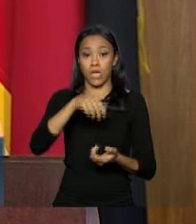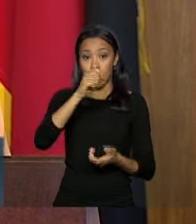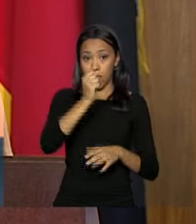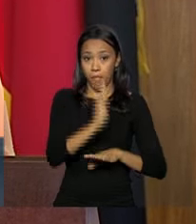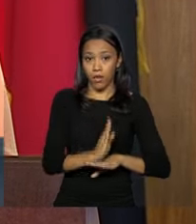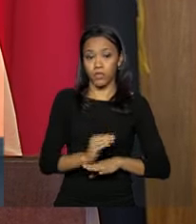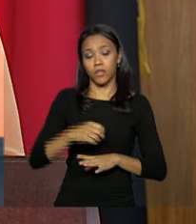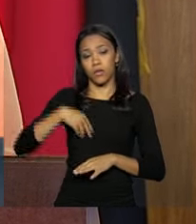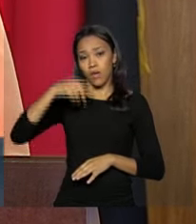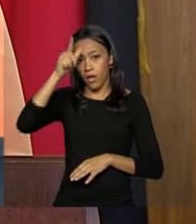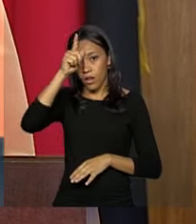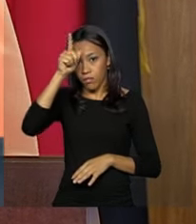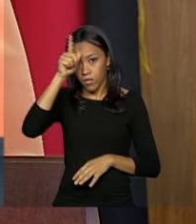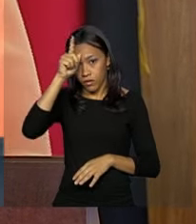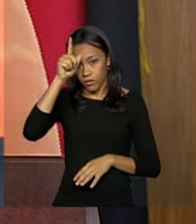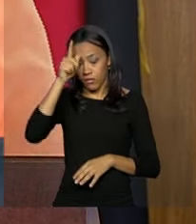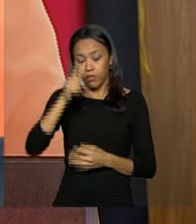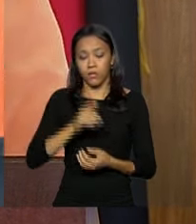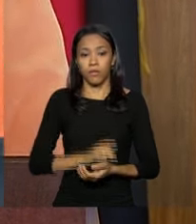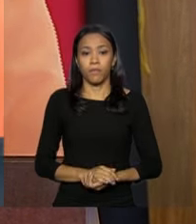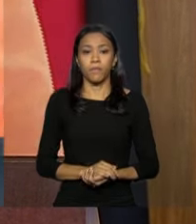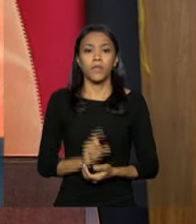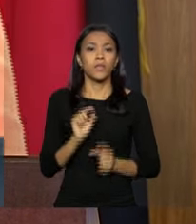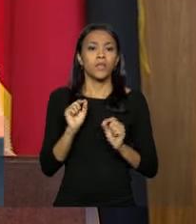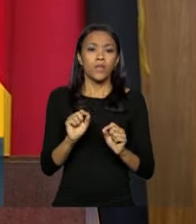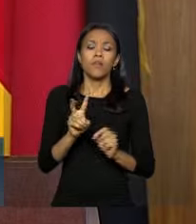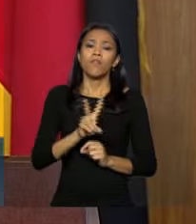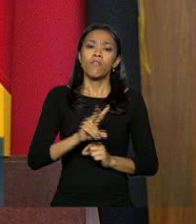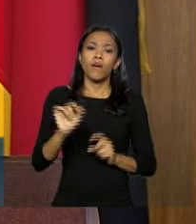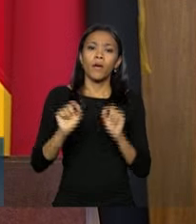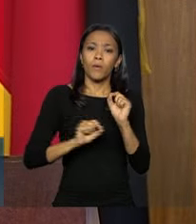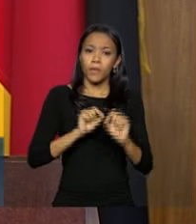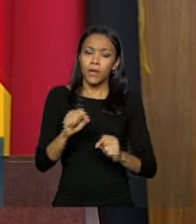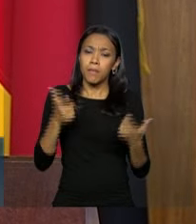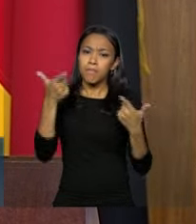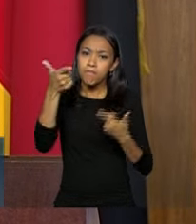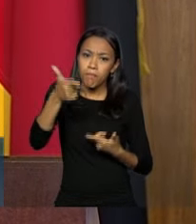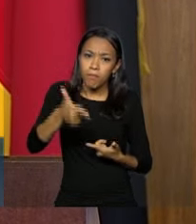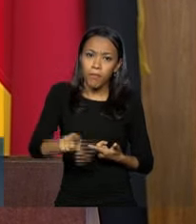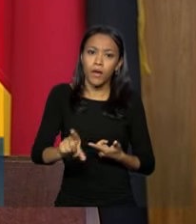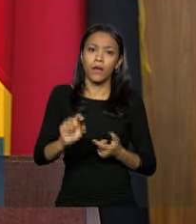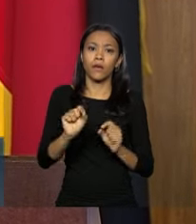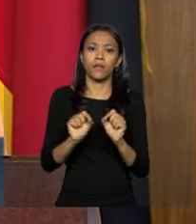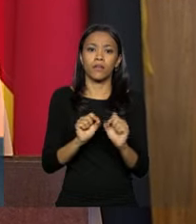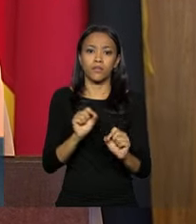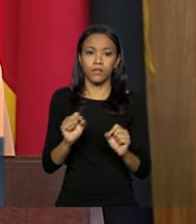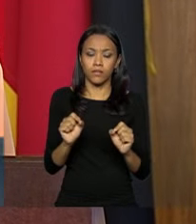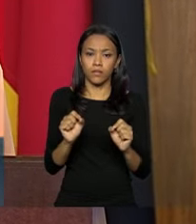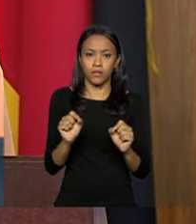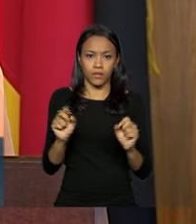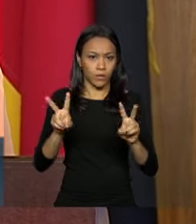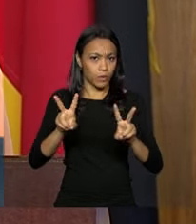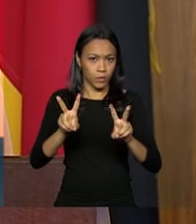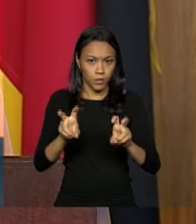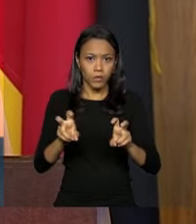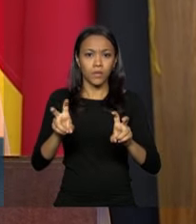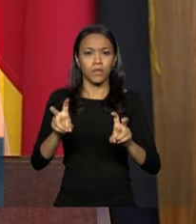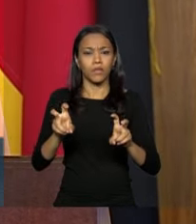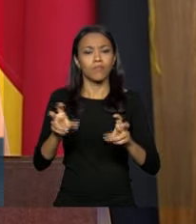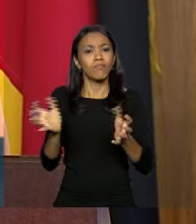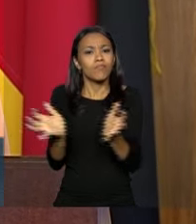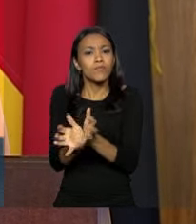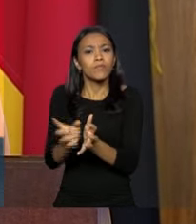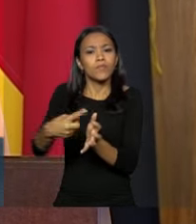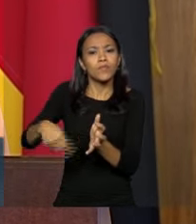Comissão Mista de Assuntos Económicos, que vai ampliar ainda mais a cooperação, envolvendo as pequenas e